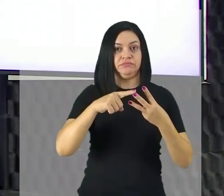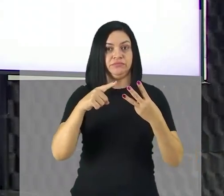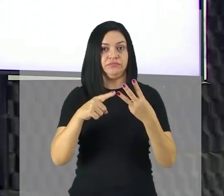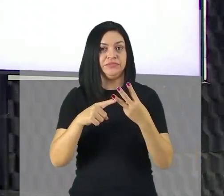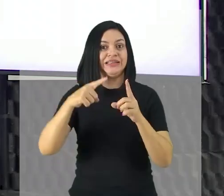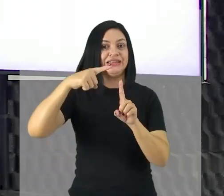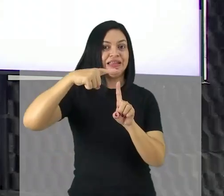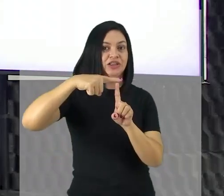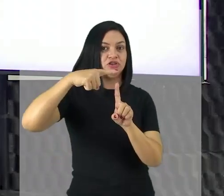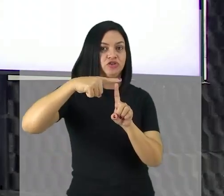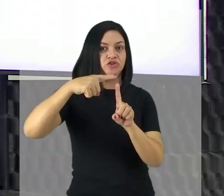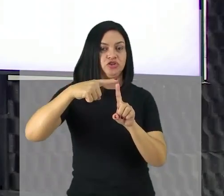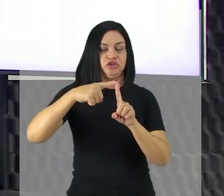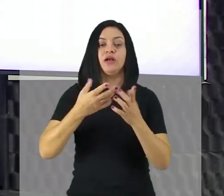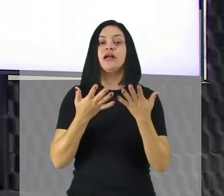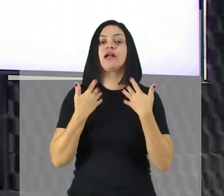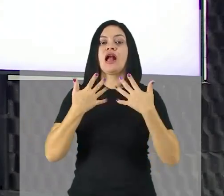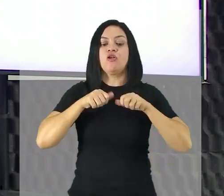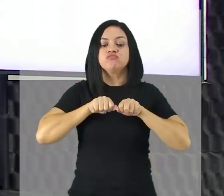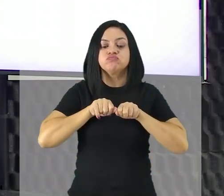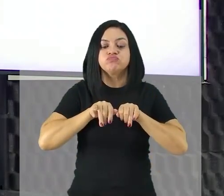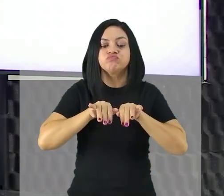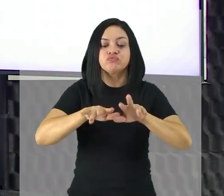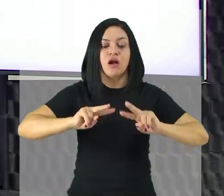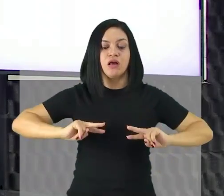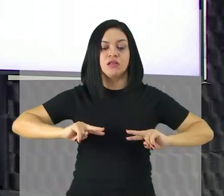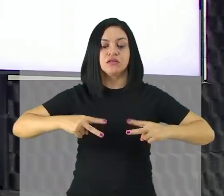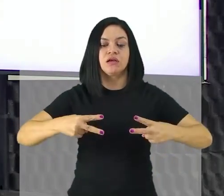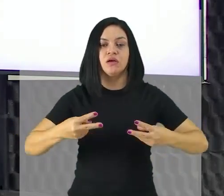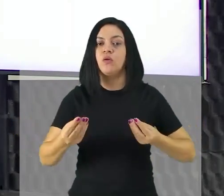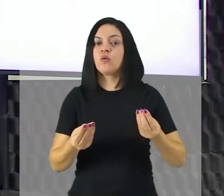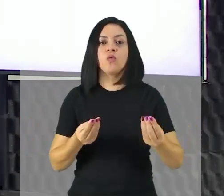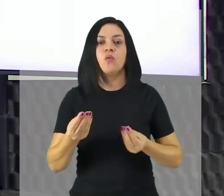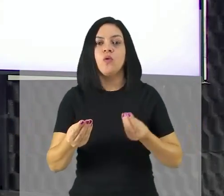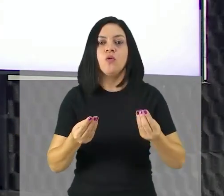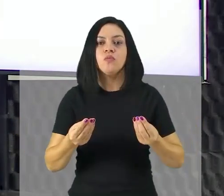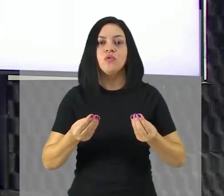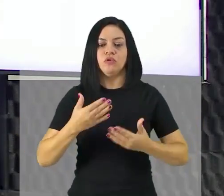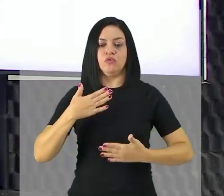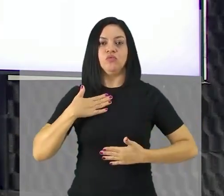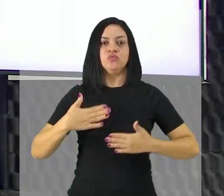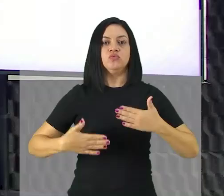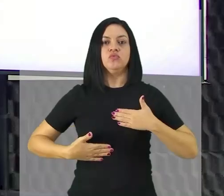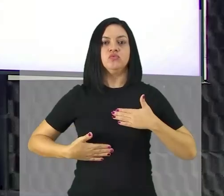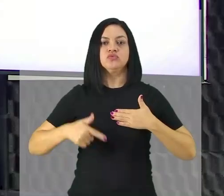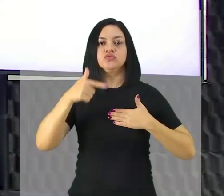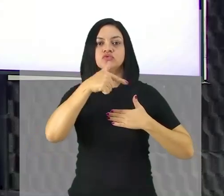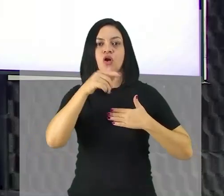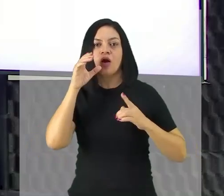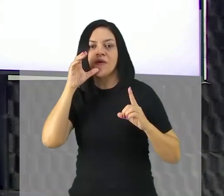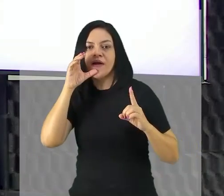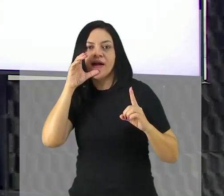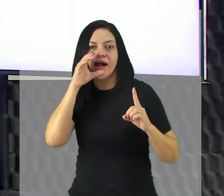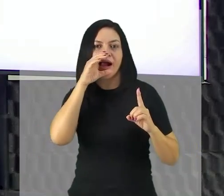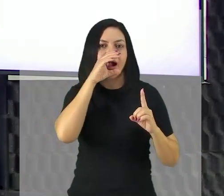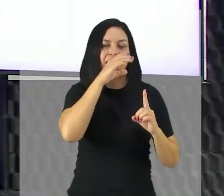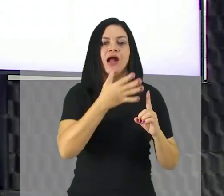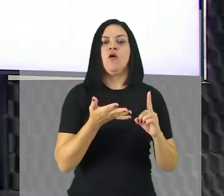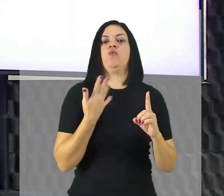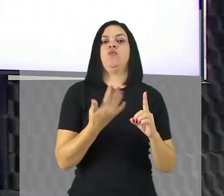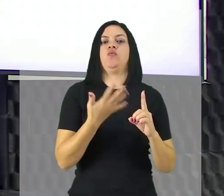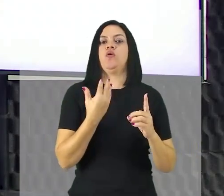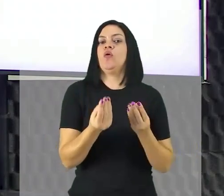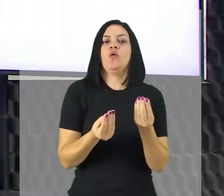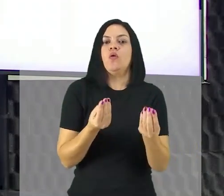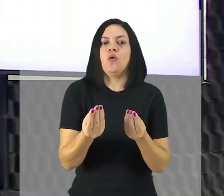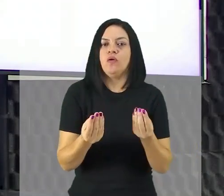calor. O que é isso, professor? É a maneira que os corpos são aquecidos. Em